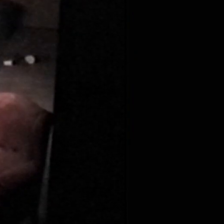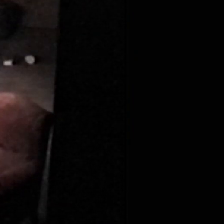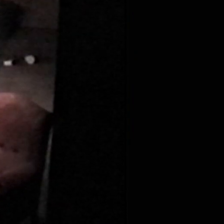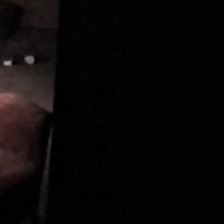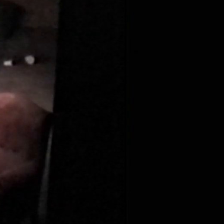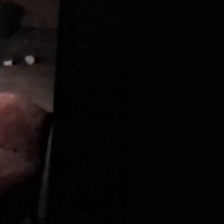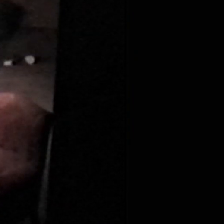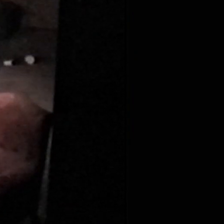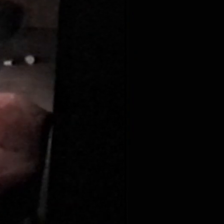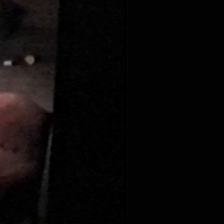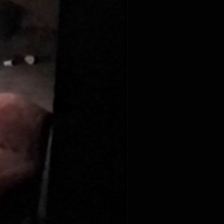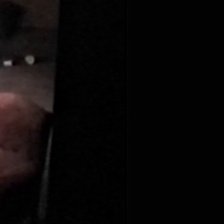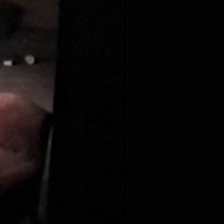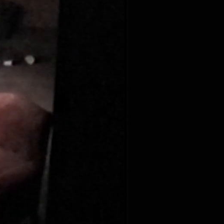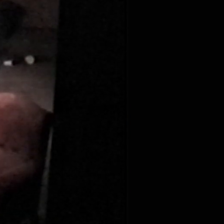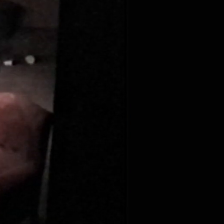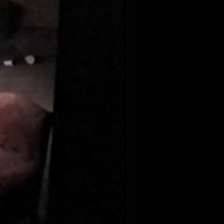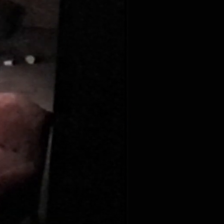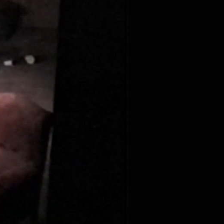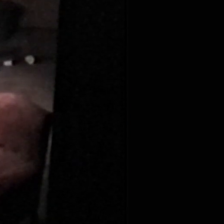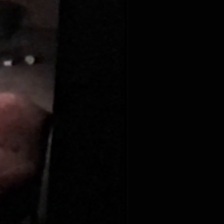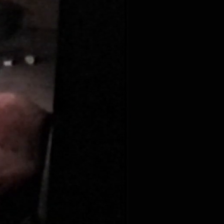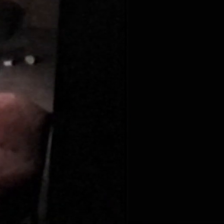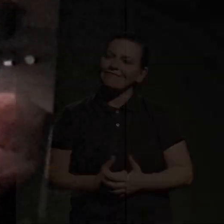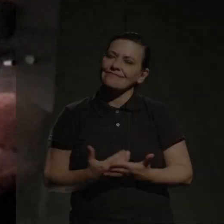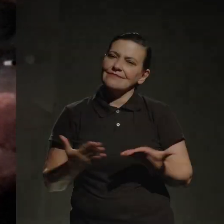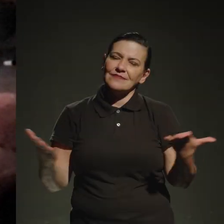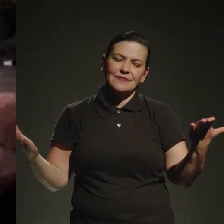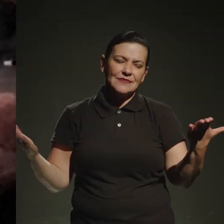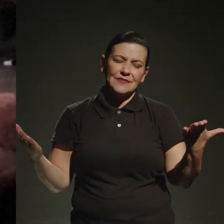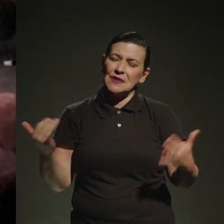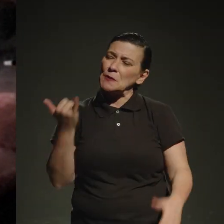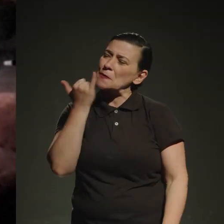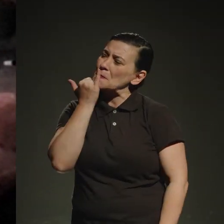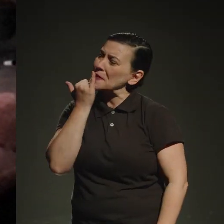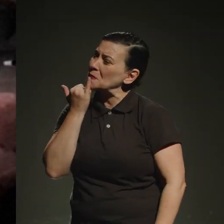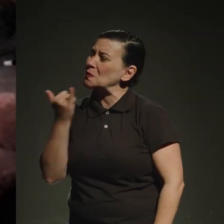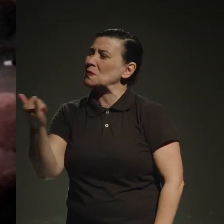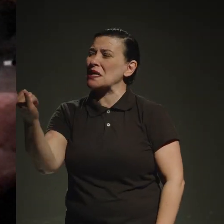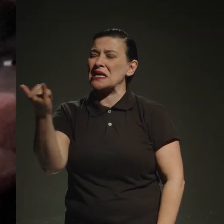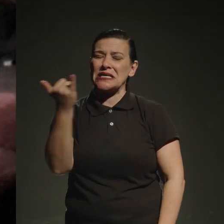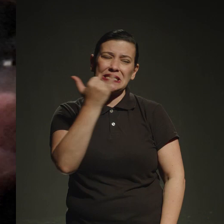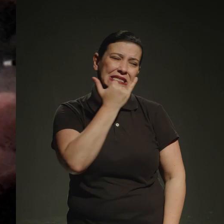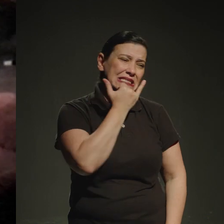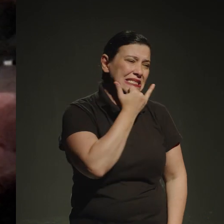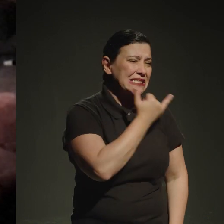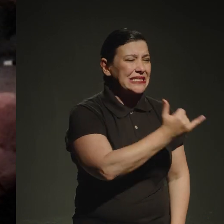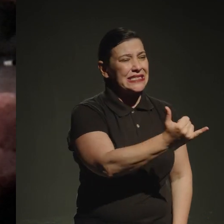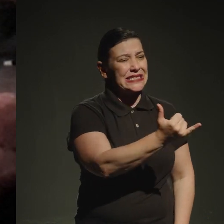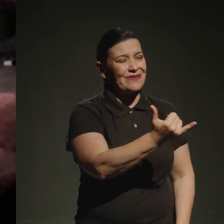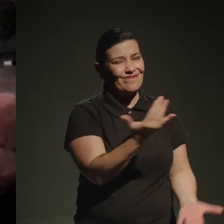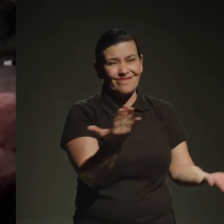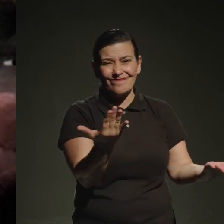Perdoai-me todos, se há alguns fiz mal. É que fugiu-se-me a razão, dizem, por longo tempo e só